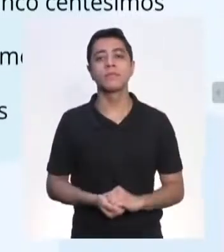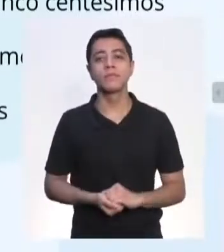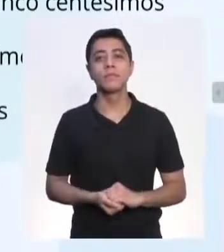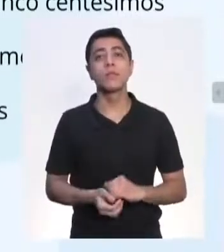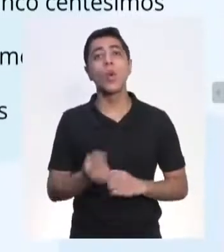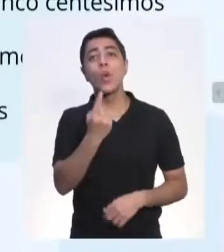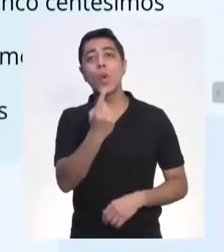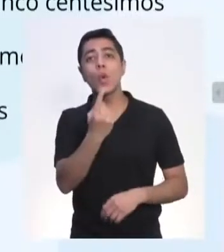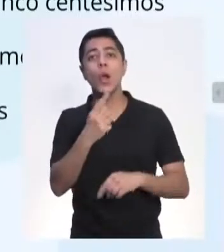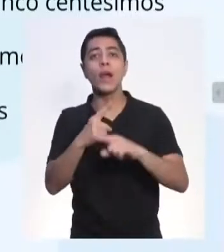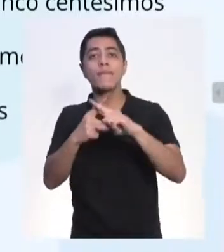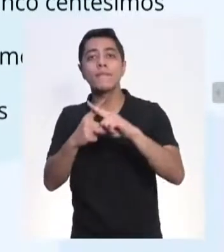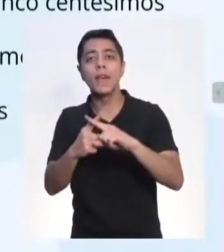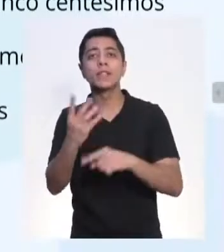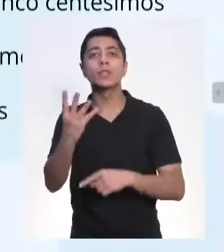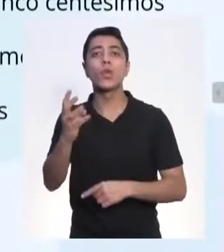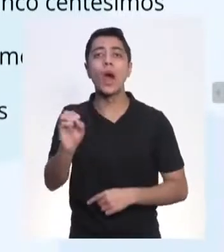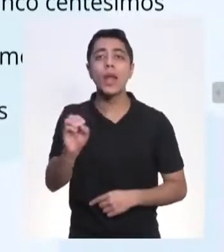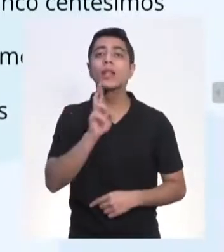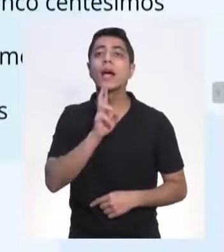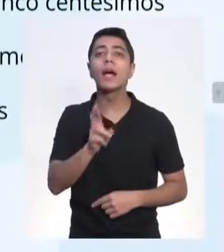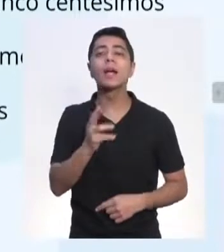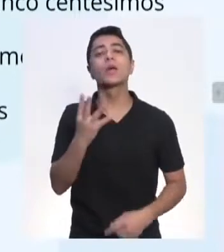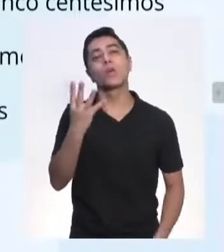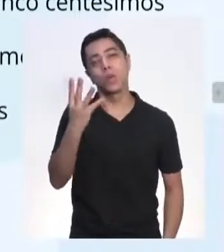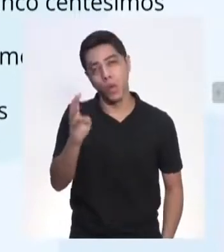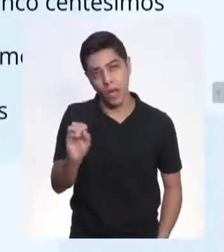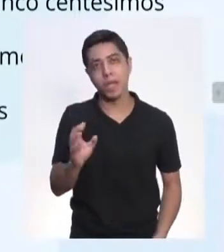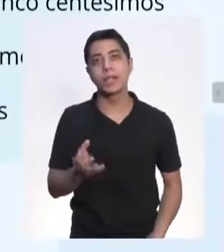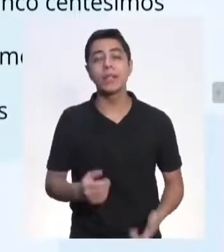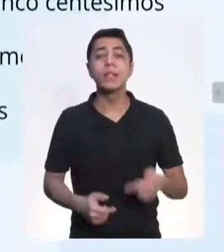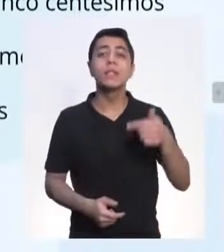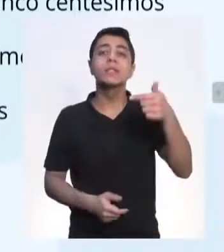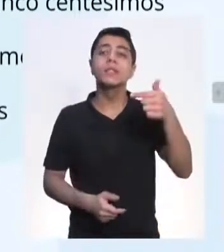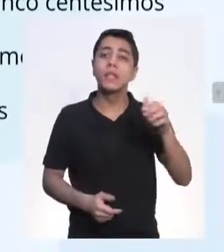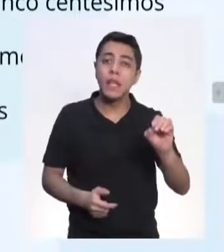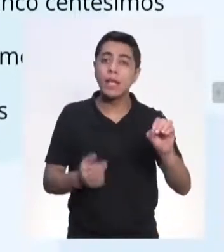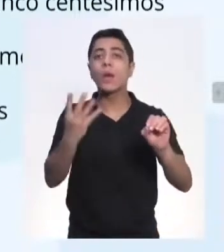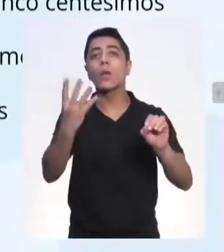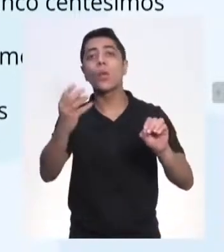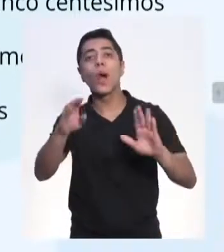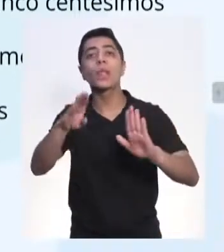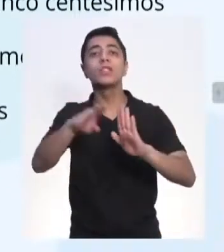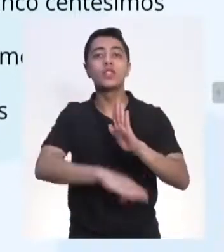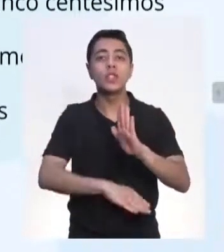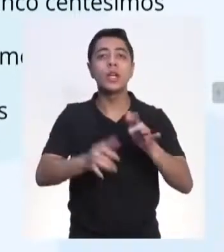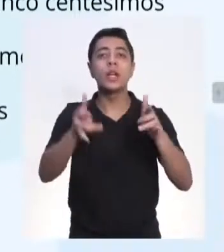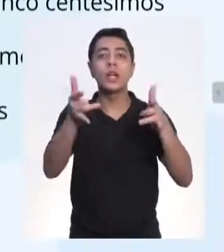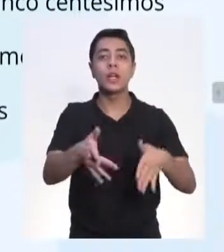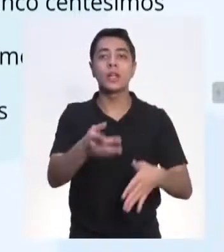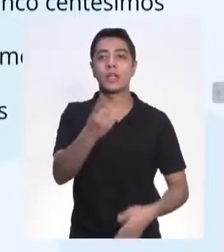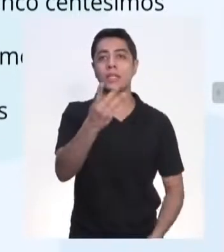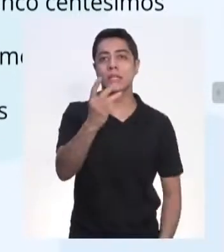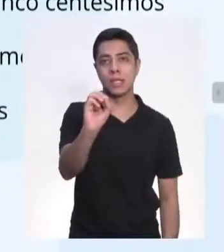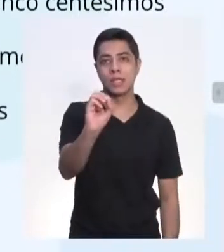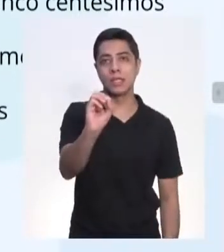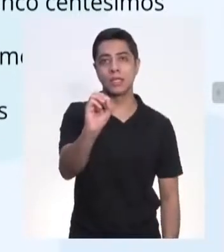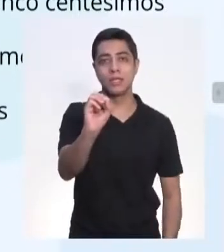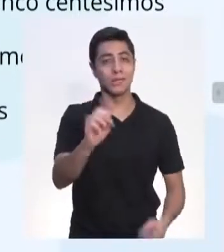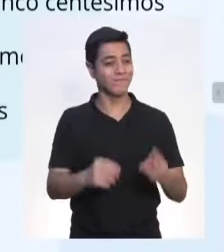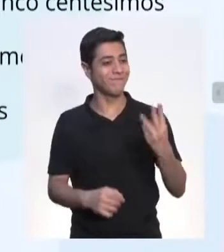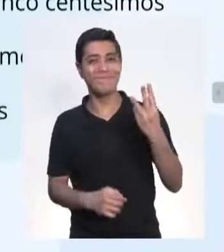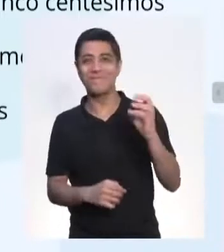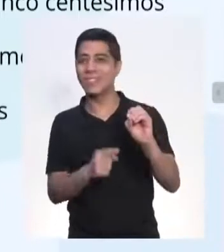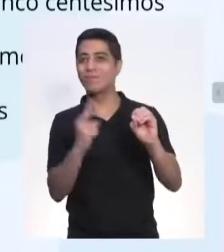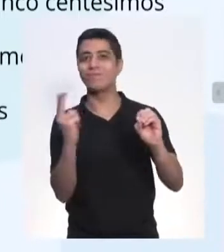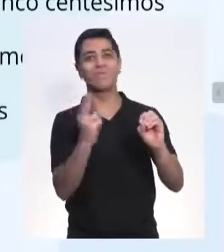40, 40. 70 tira 40, 30. 30 não dá para dividir, mas já tem